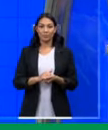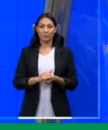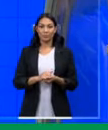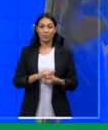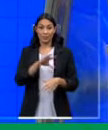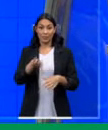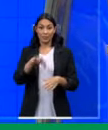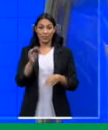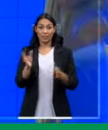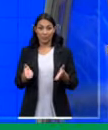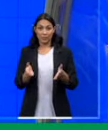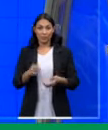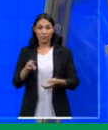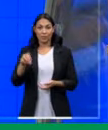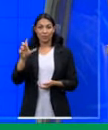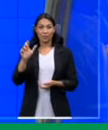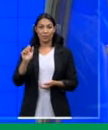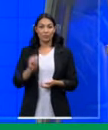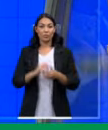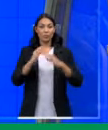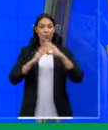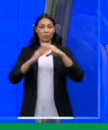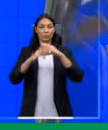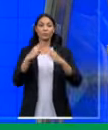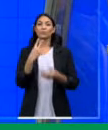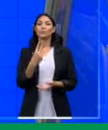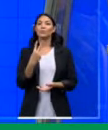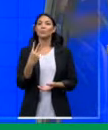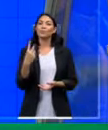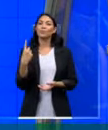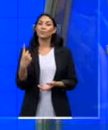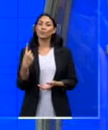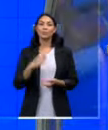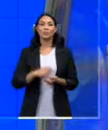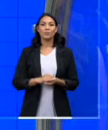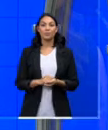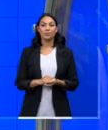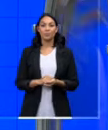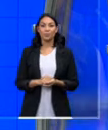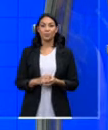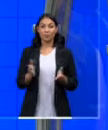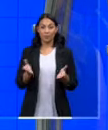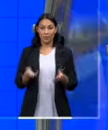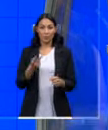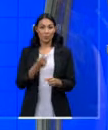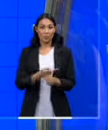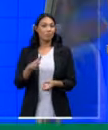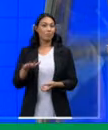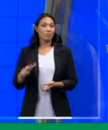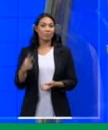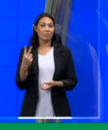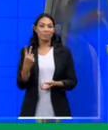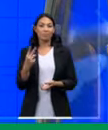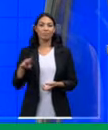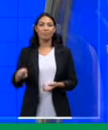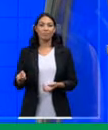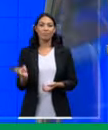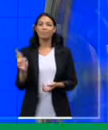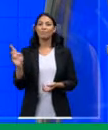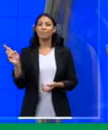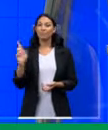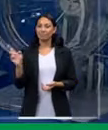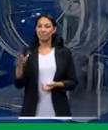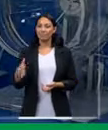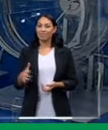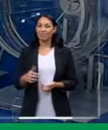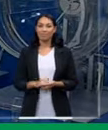sorteio desta noite da Mega Sena. É o concurso 2221, que nesta noite tem prêmio estimado de 2 milhões de